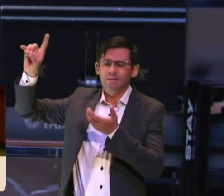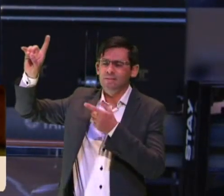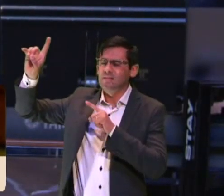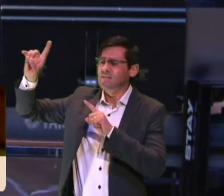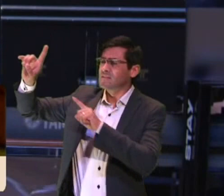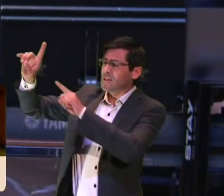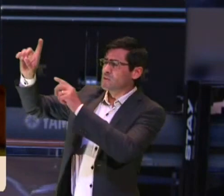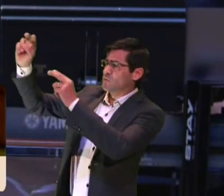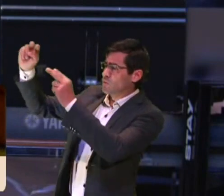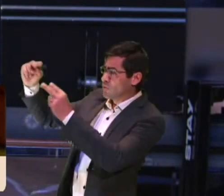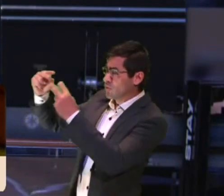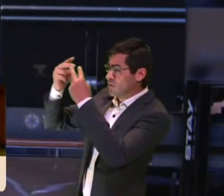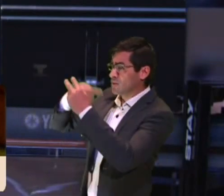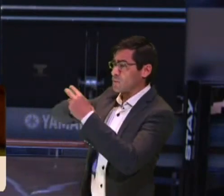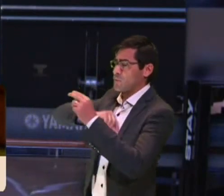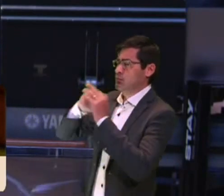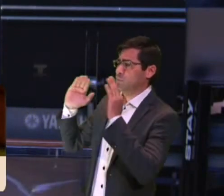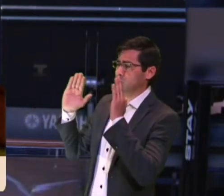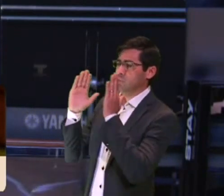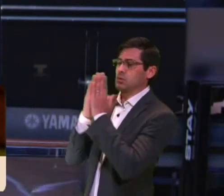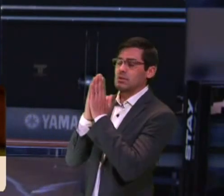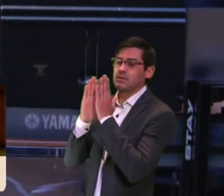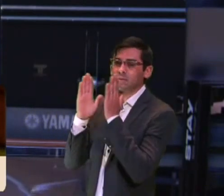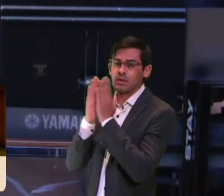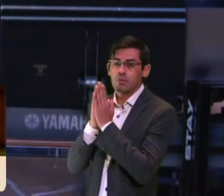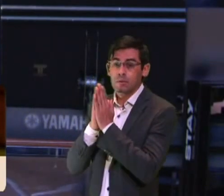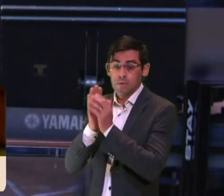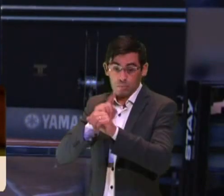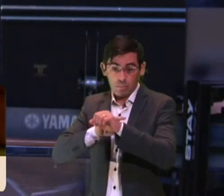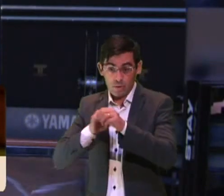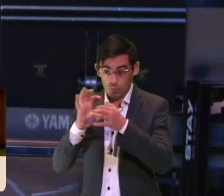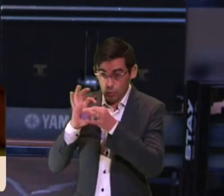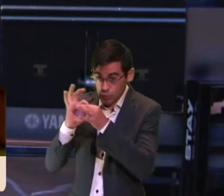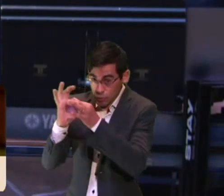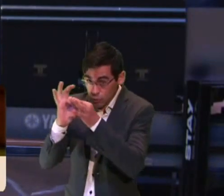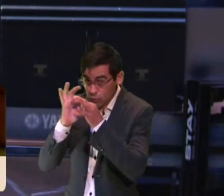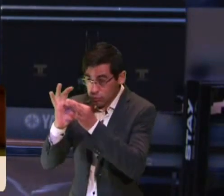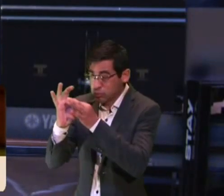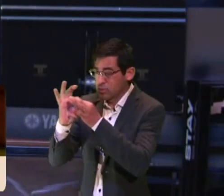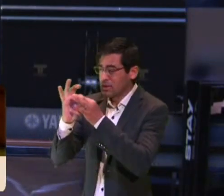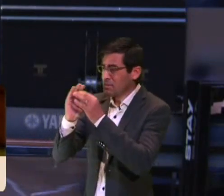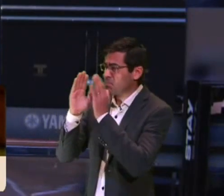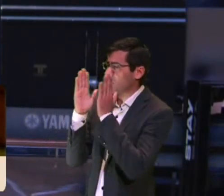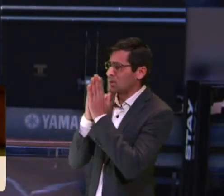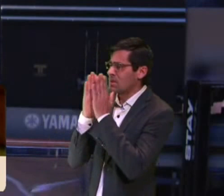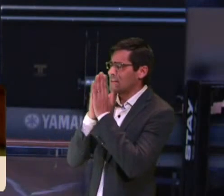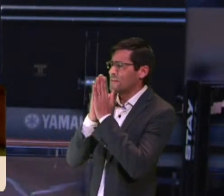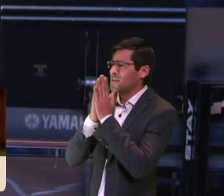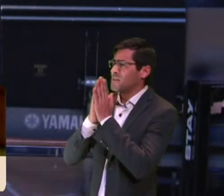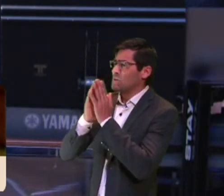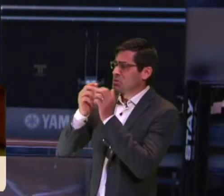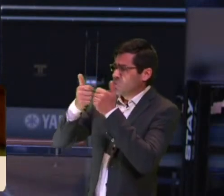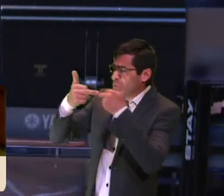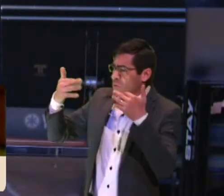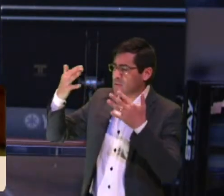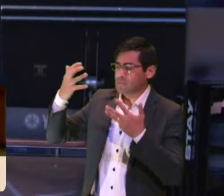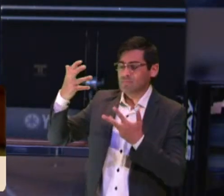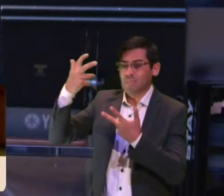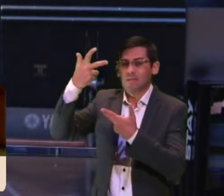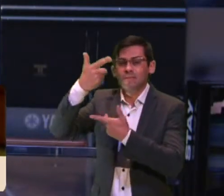ouvindo o nosso clamor. Se nos reunirmos para orar, grandes coisas vão acontecer. Hoje eu queria